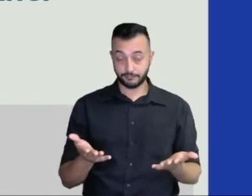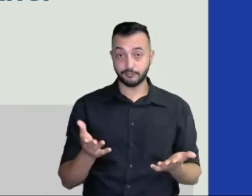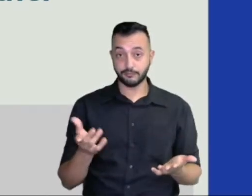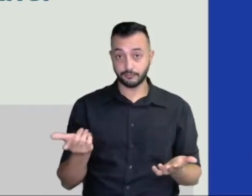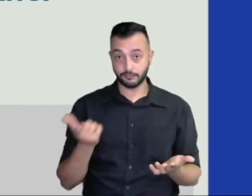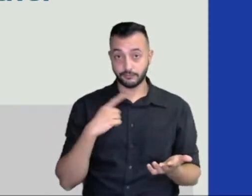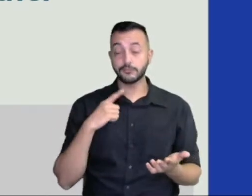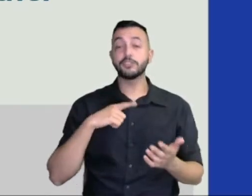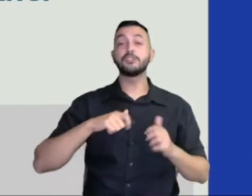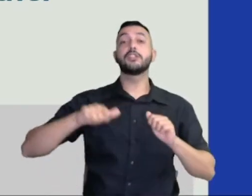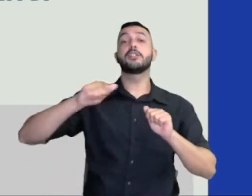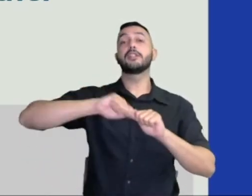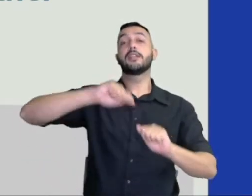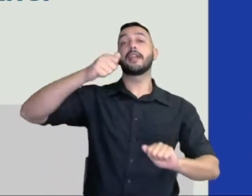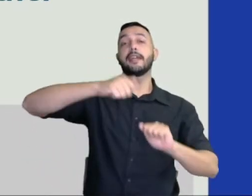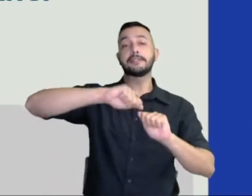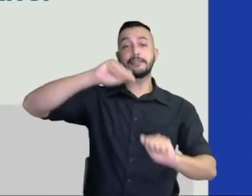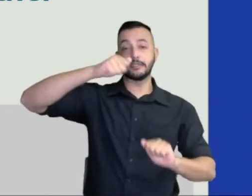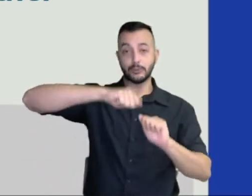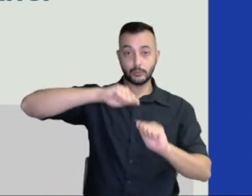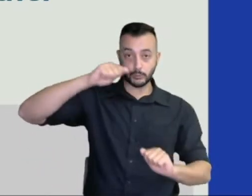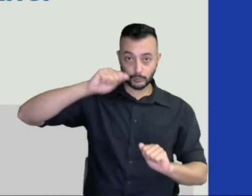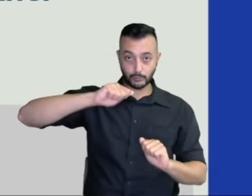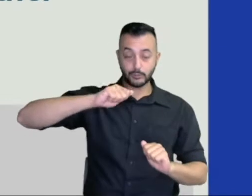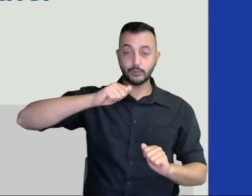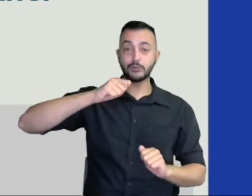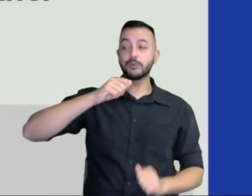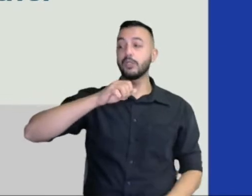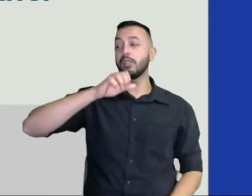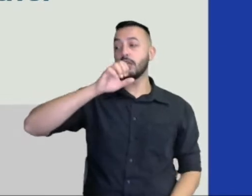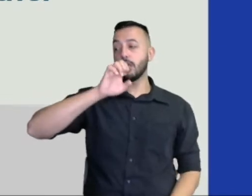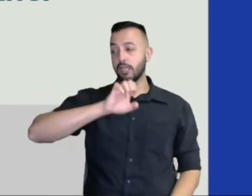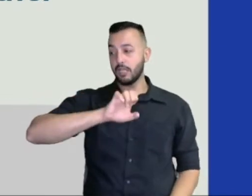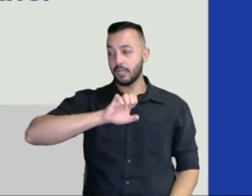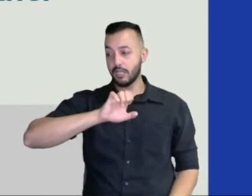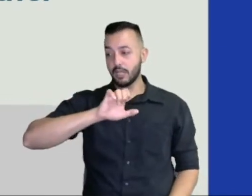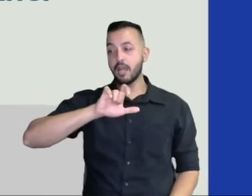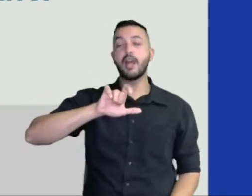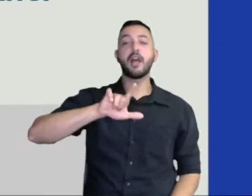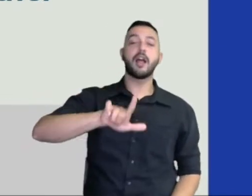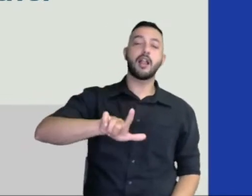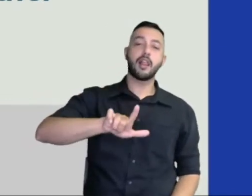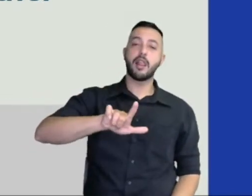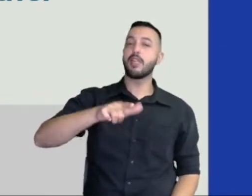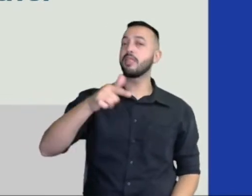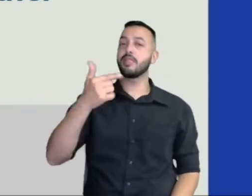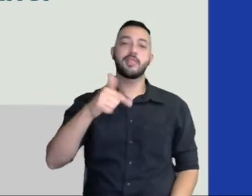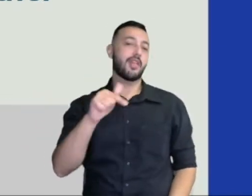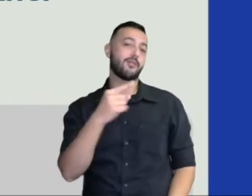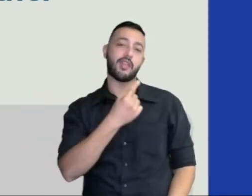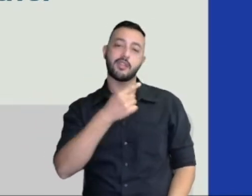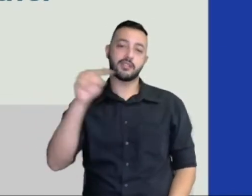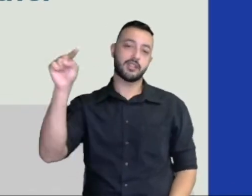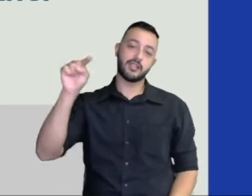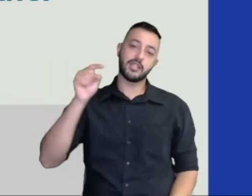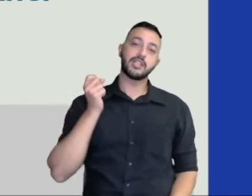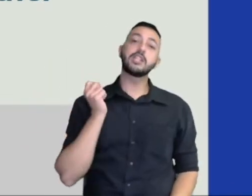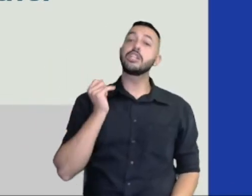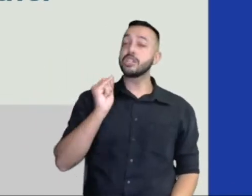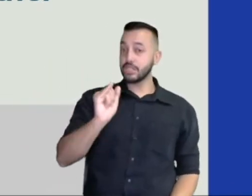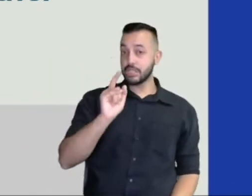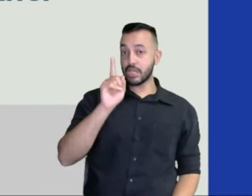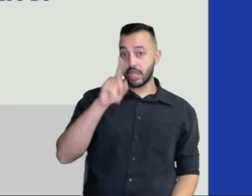é um artigo, o ele não tem o acento agudo. Quando ele é